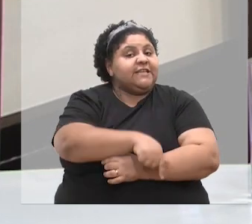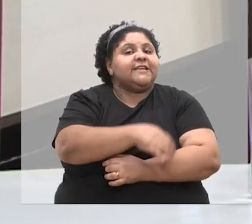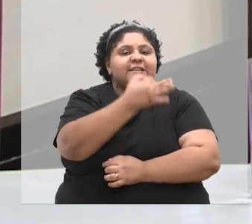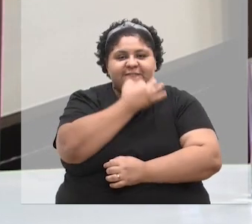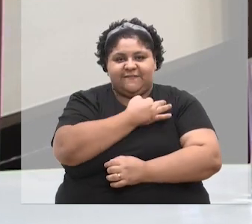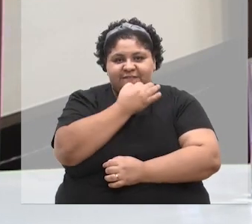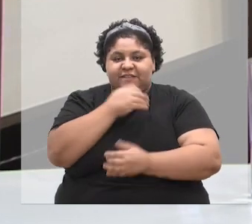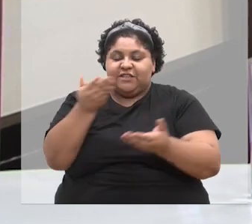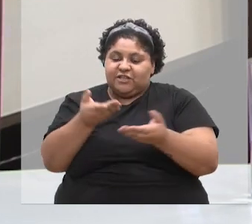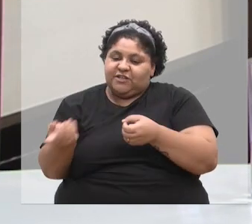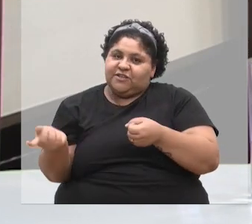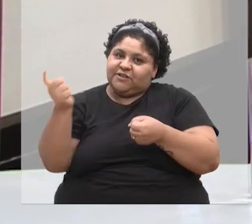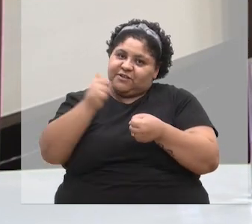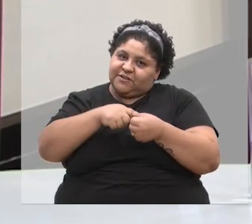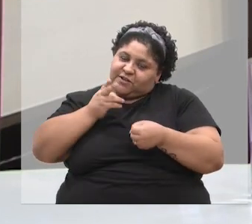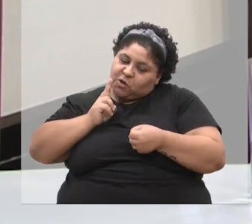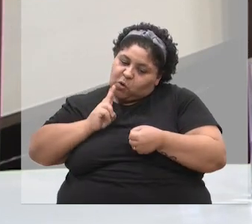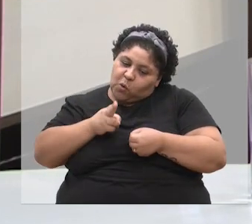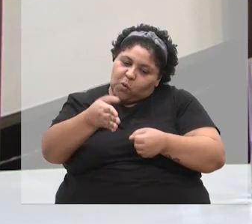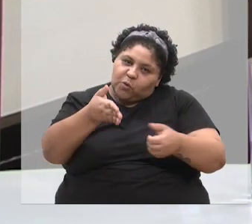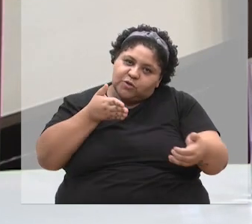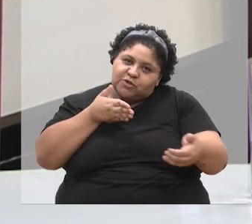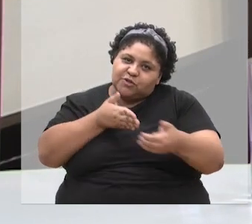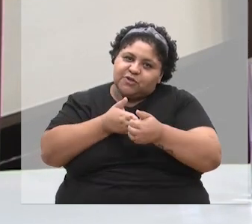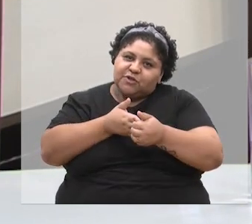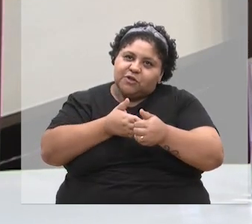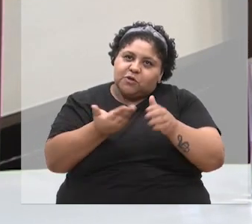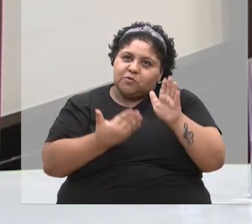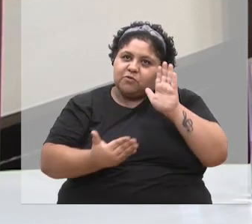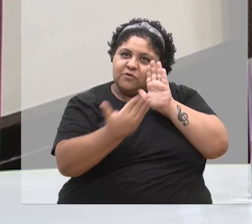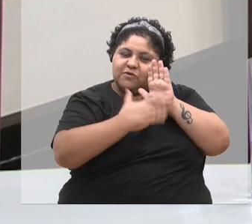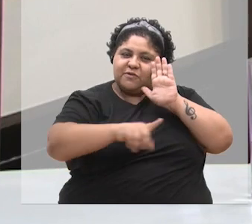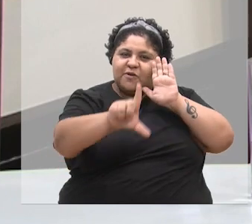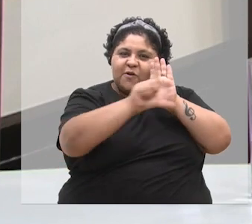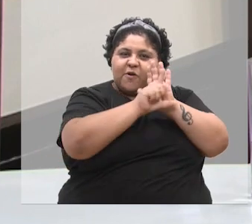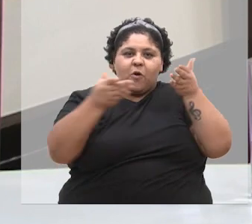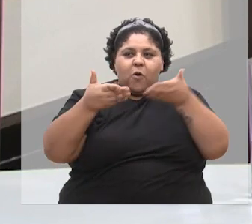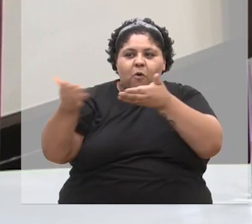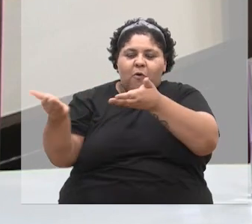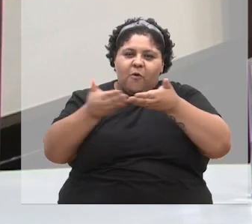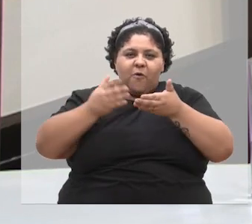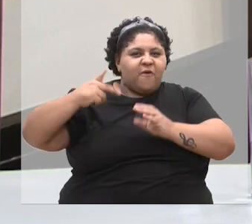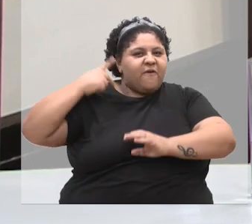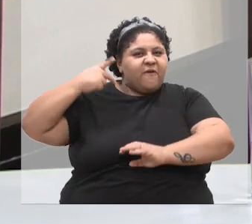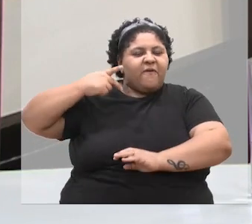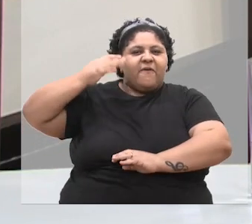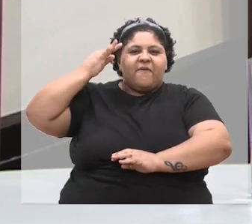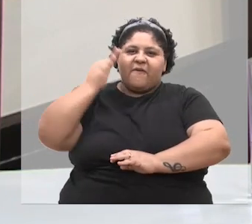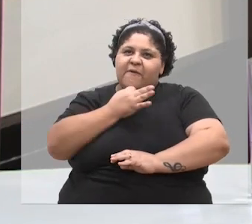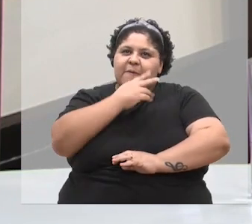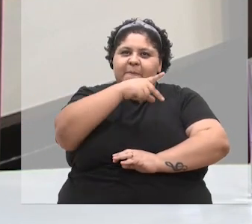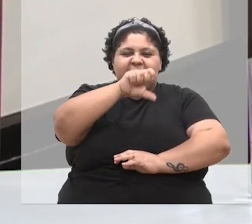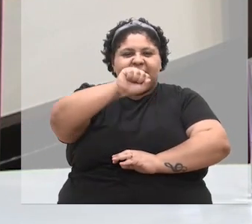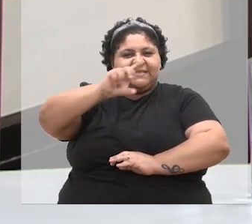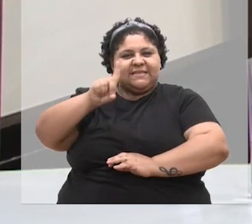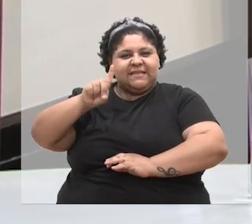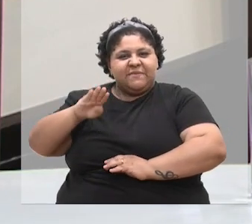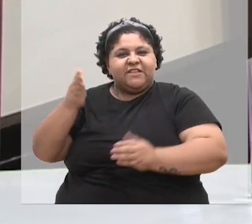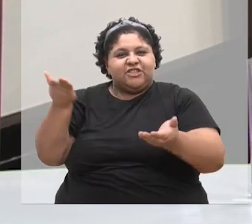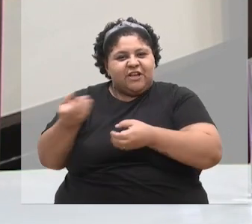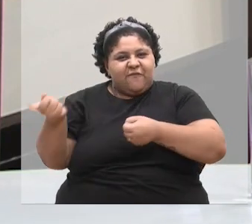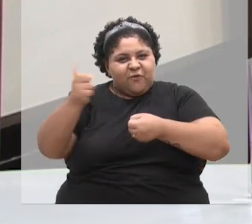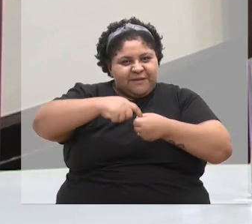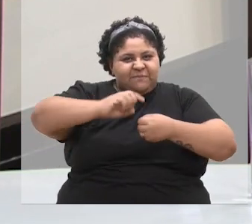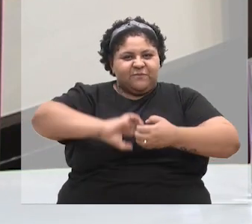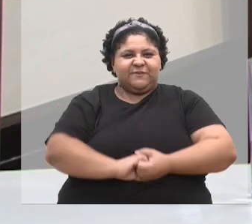que já é uma realidade em Caxias do Sul. Então já voltamos, continue conosco aqui no De Frente com a Lei, hoje recebendo a vereadora Tatiane Frisso